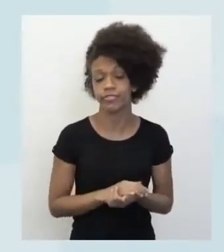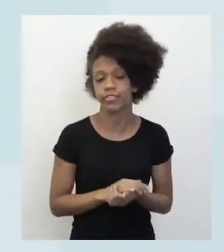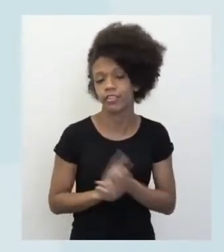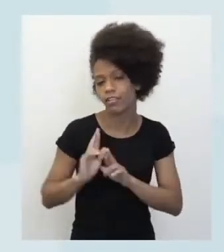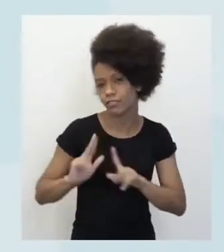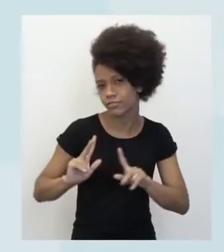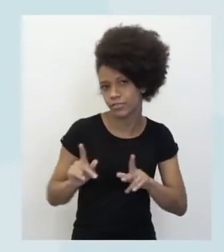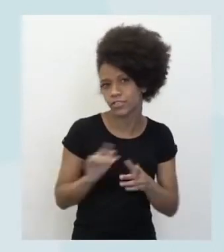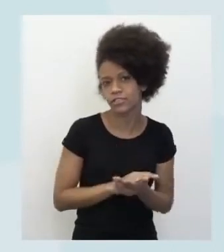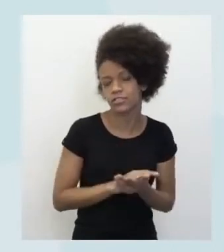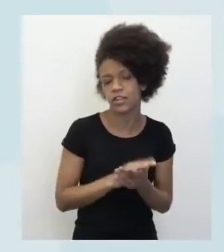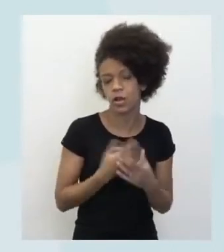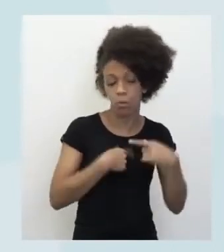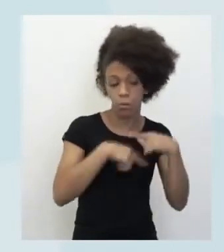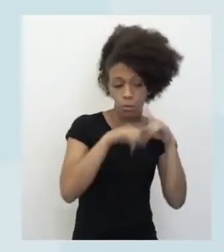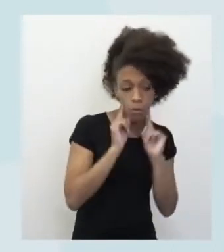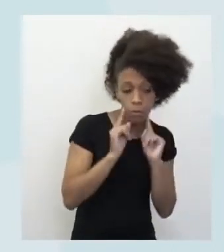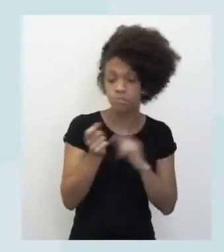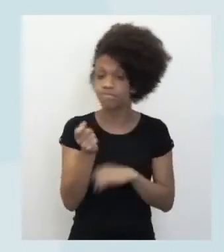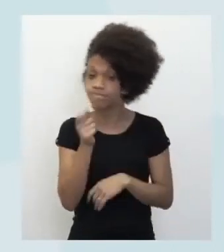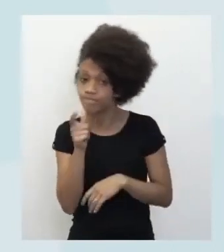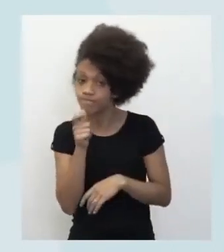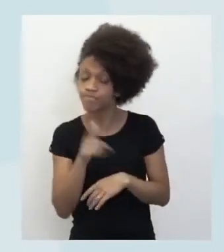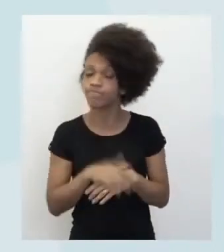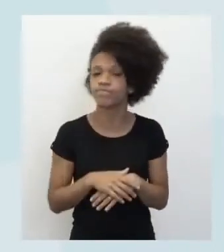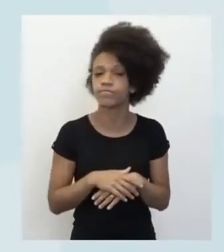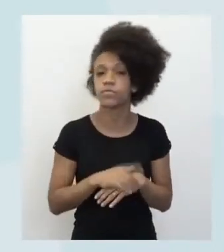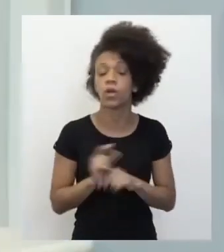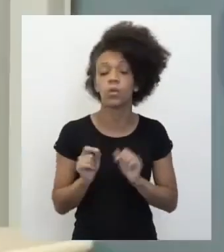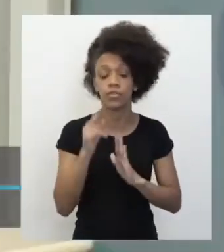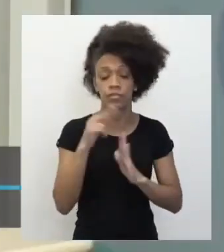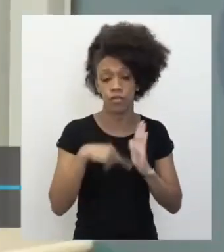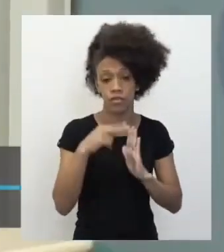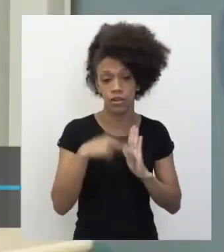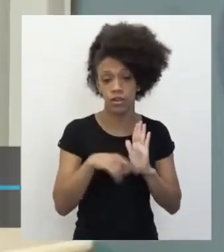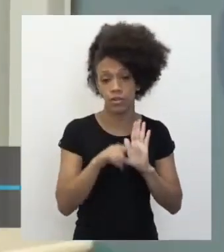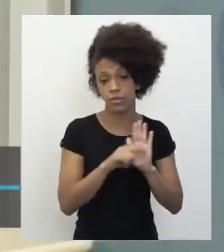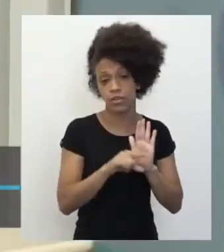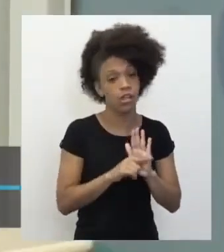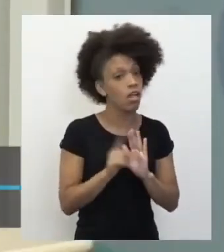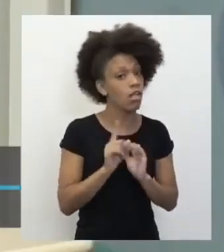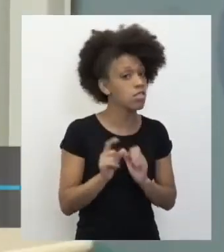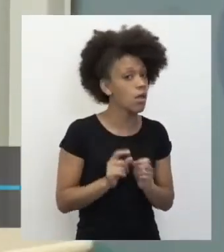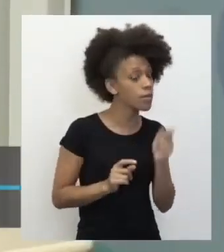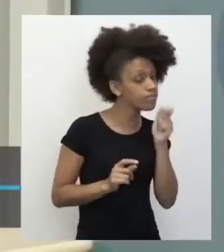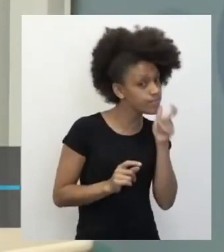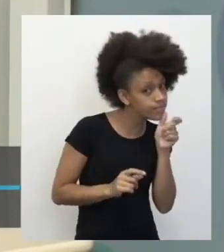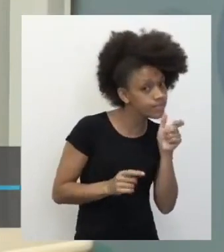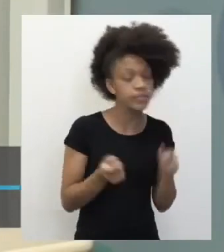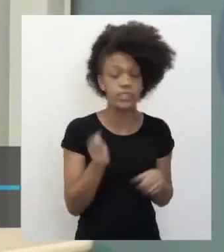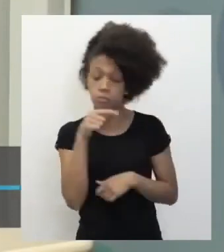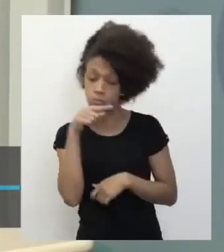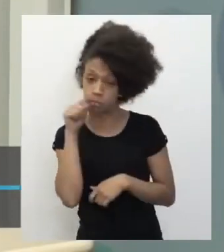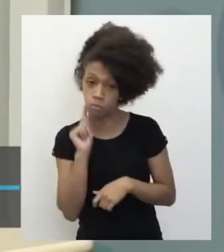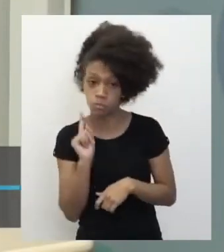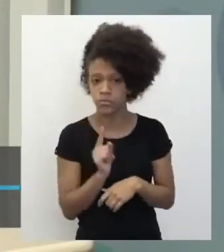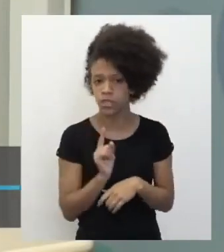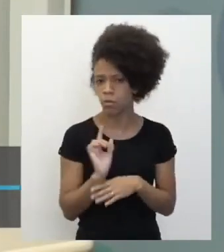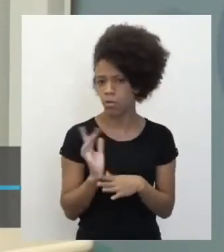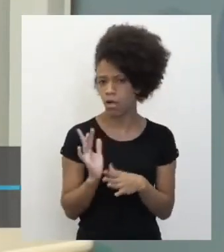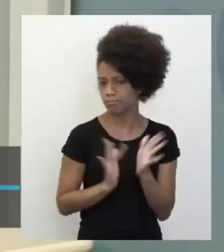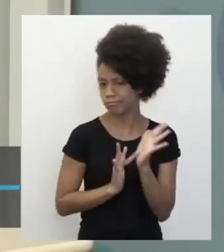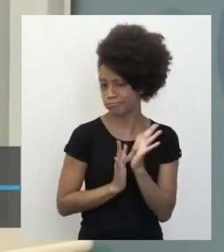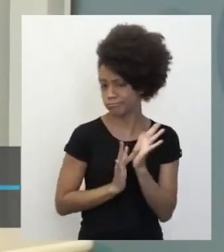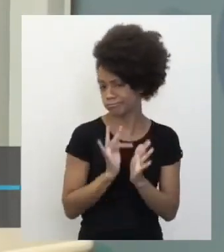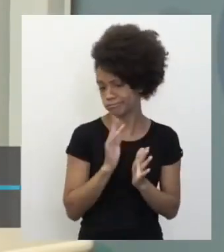básica original entre tragédia e comédia. O que leremos aqui agora um trecho não será nem de uma tragédia, nem de uma comédia, será de uma farsa,